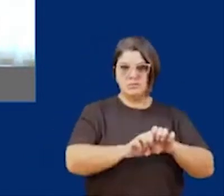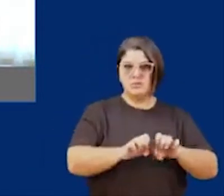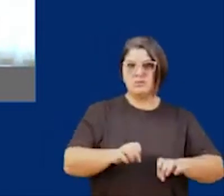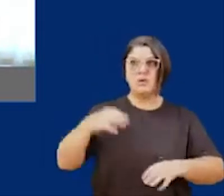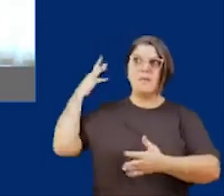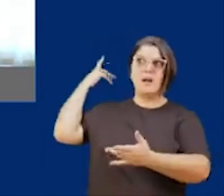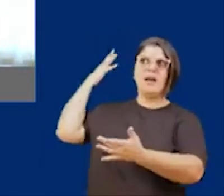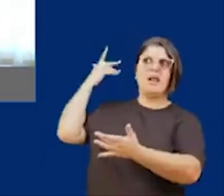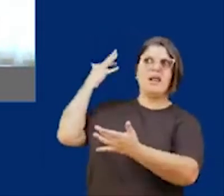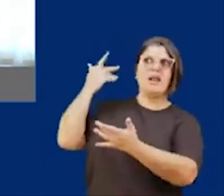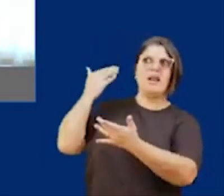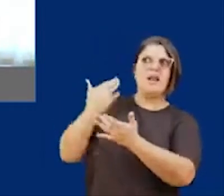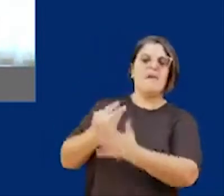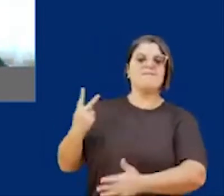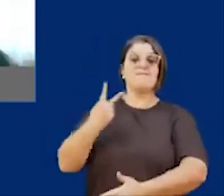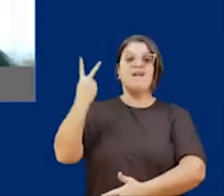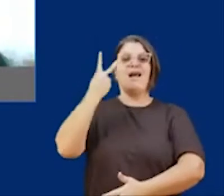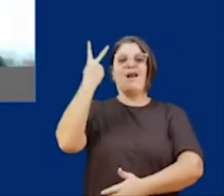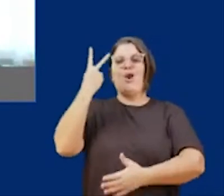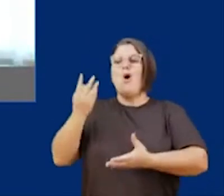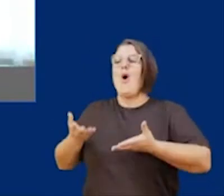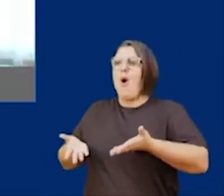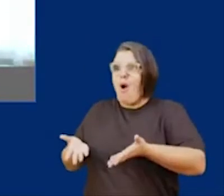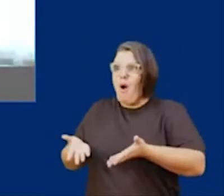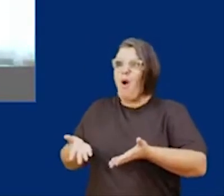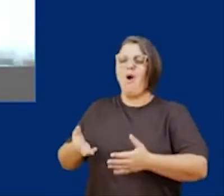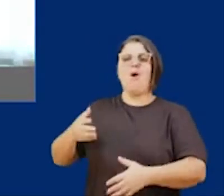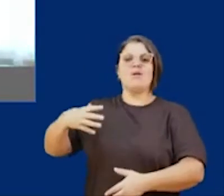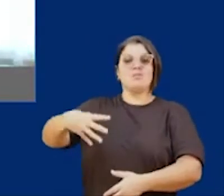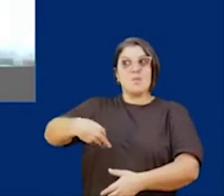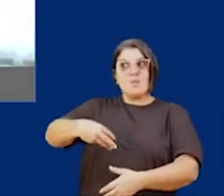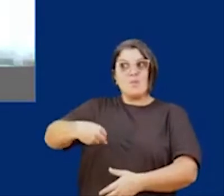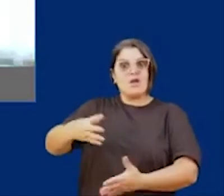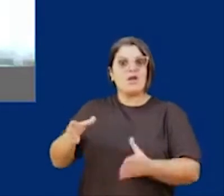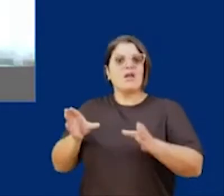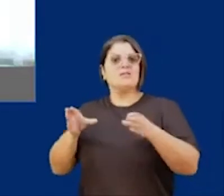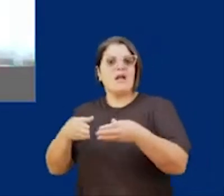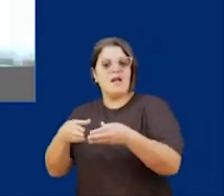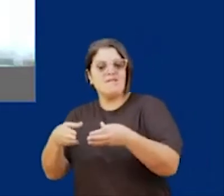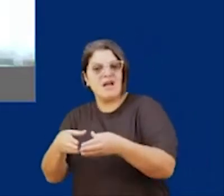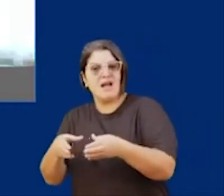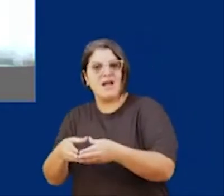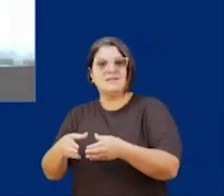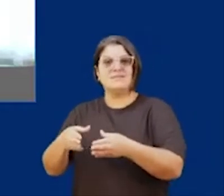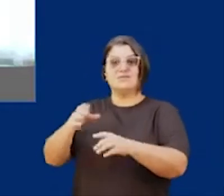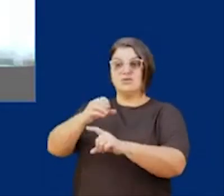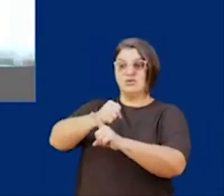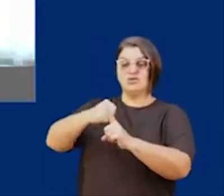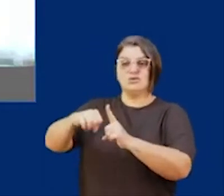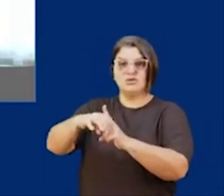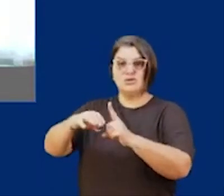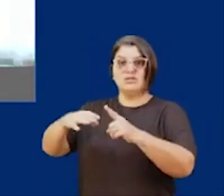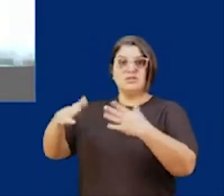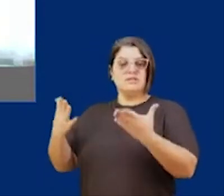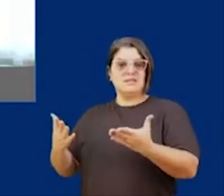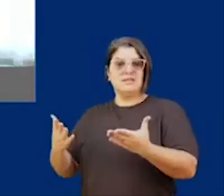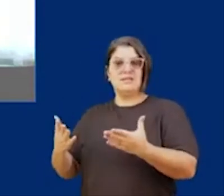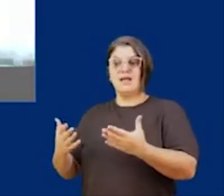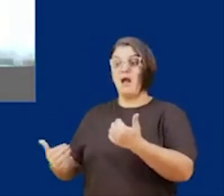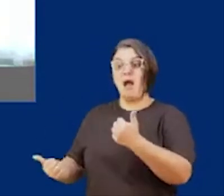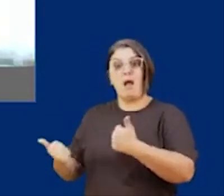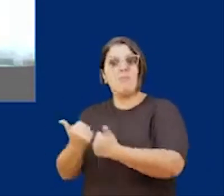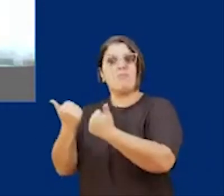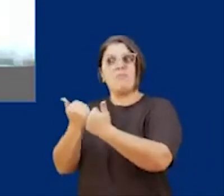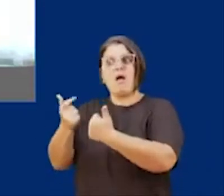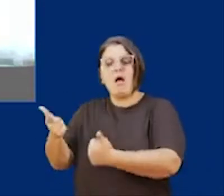décadas valorizando a amamentação, e de uma rede enorme da sociedade civil que se organiza para apoiar mulheres, né? Então, eu acho que é